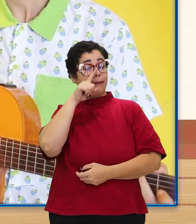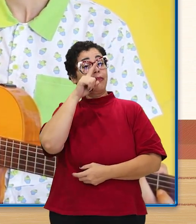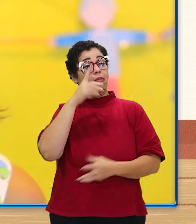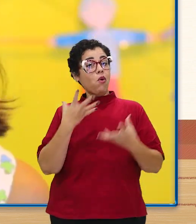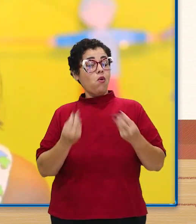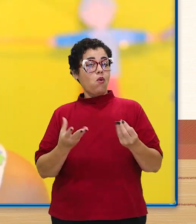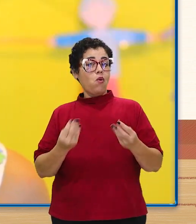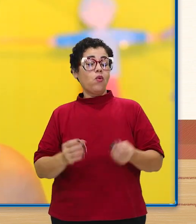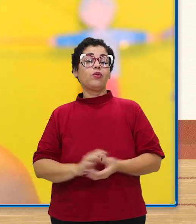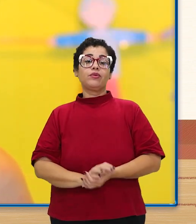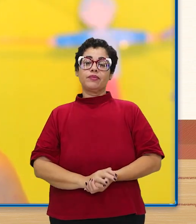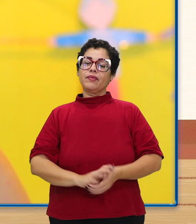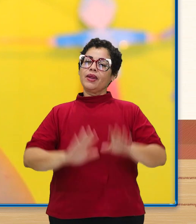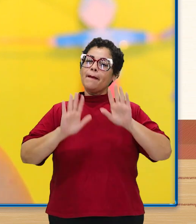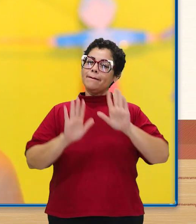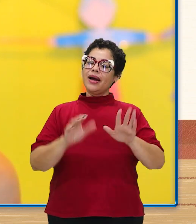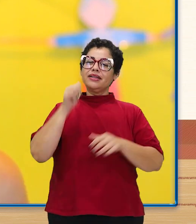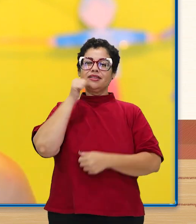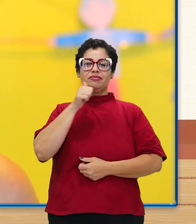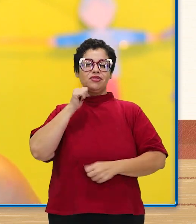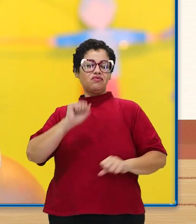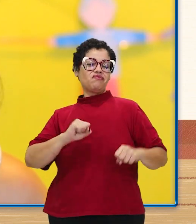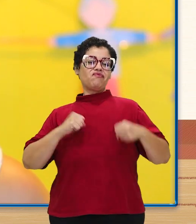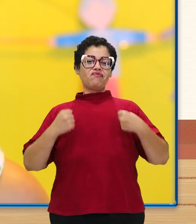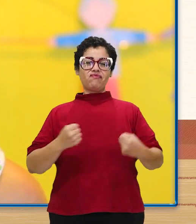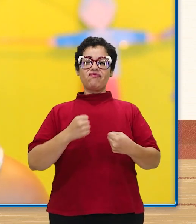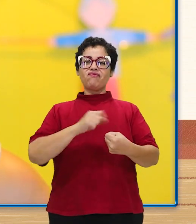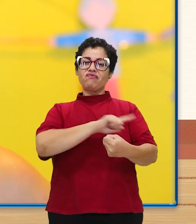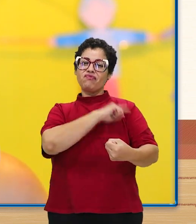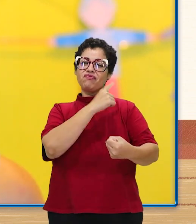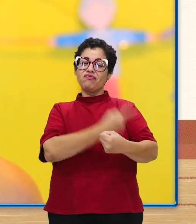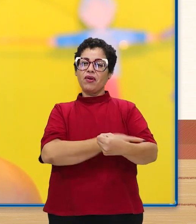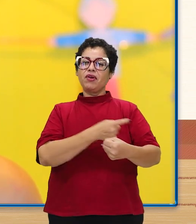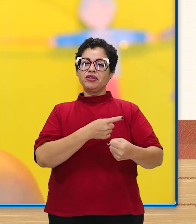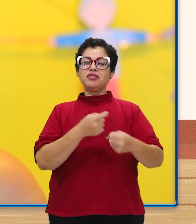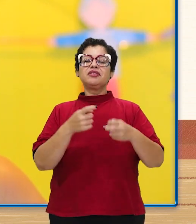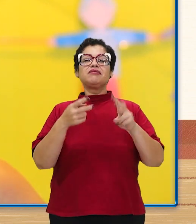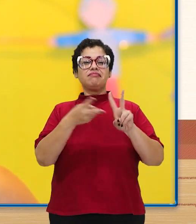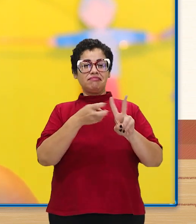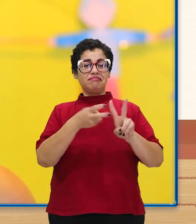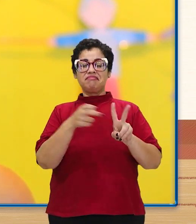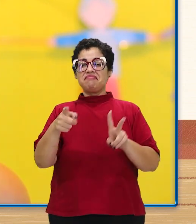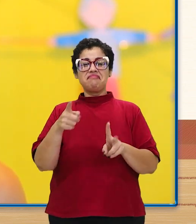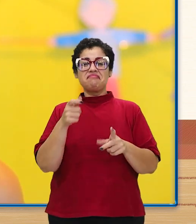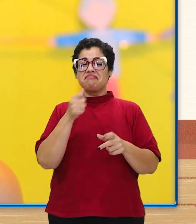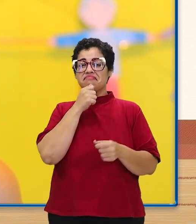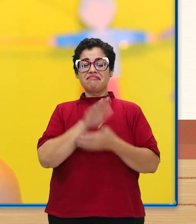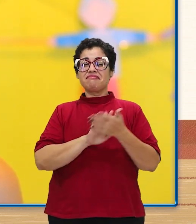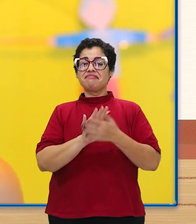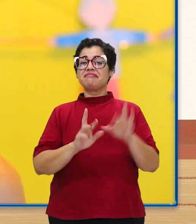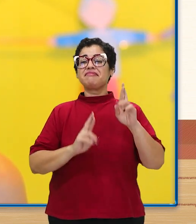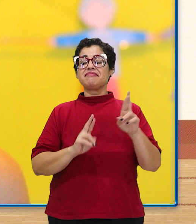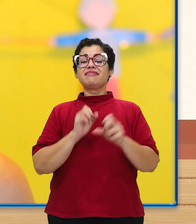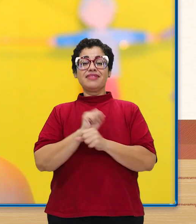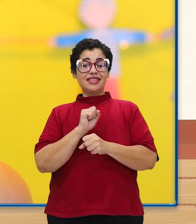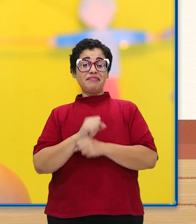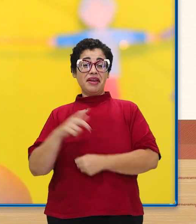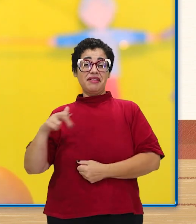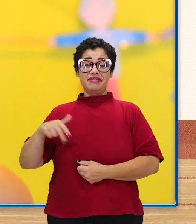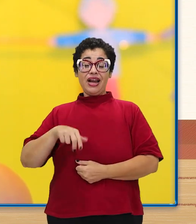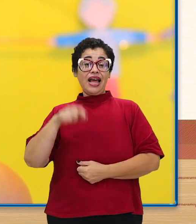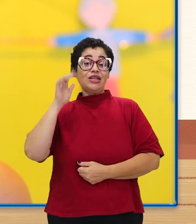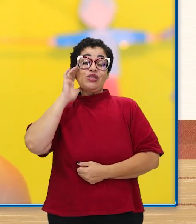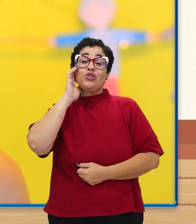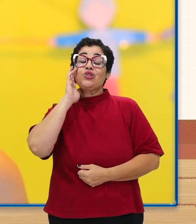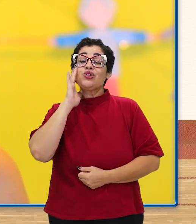maior. Mas uma índia forte, linda e guerreira, a Nayá, não via a hora que esse dia chegasse. O